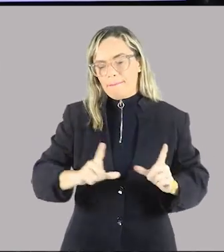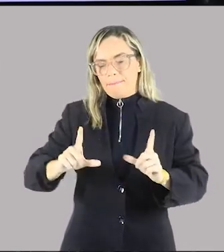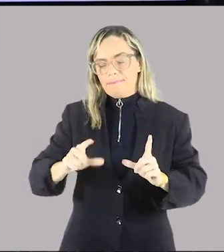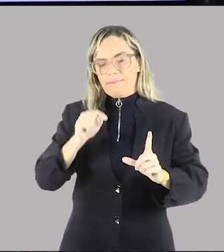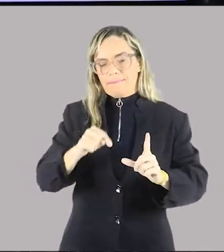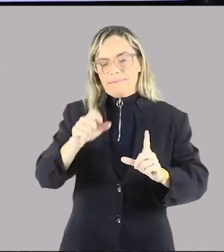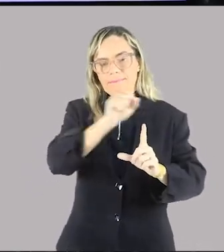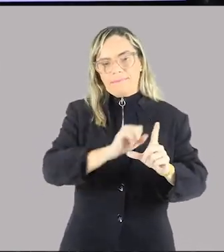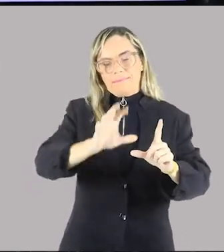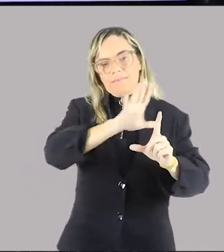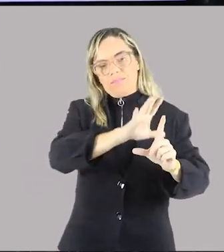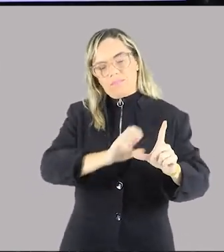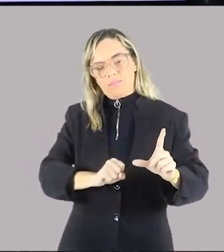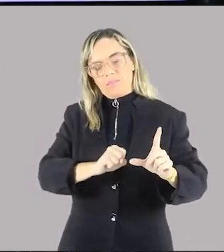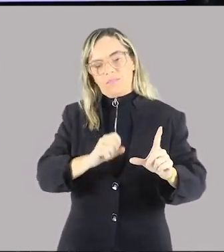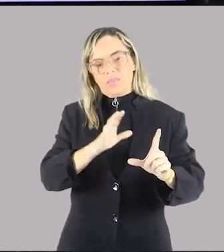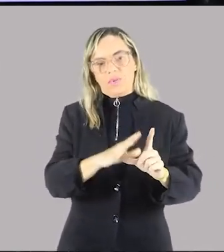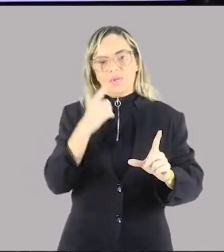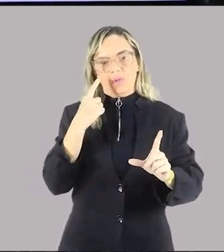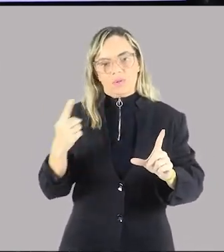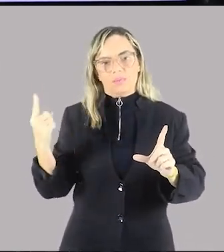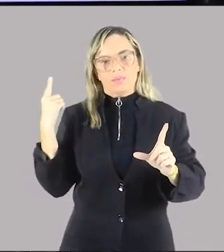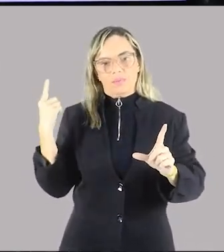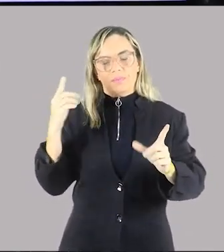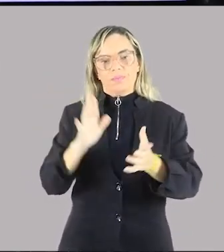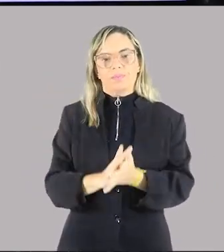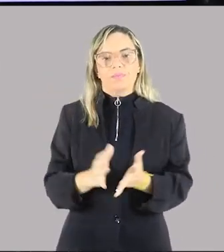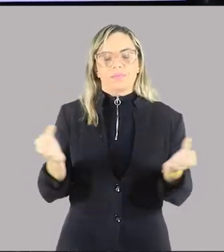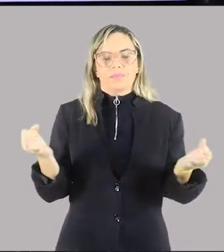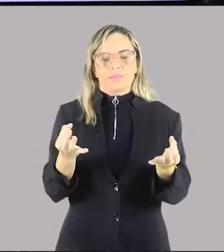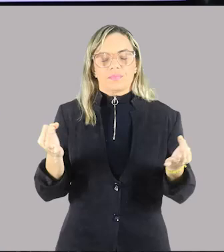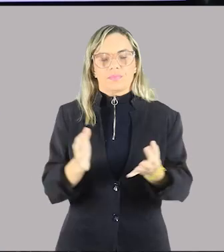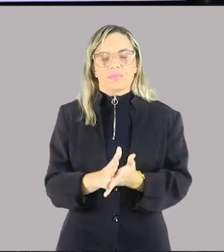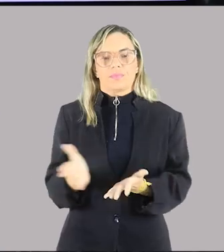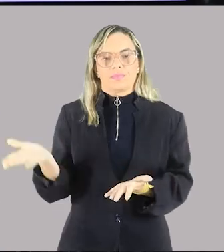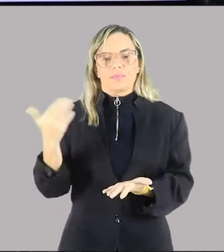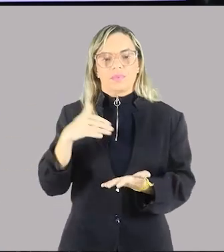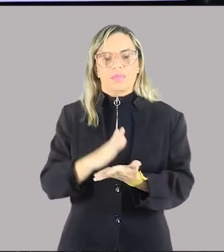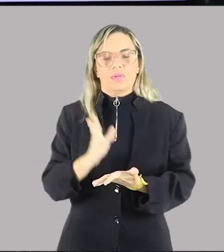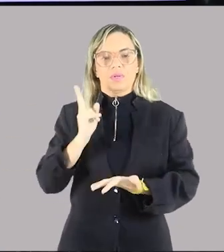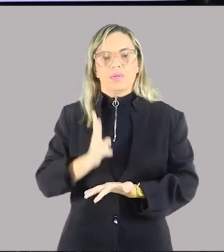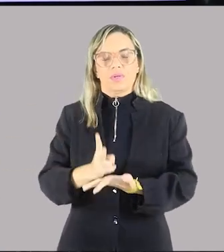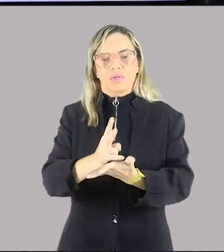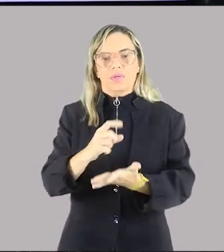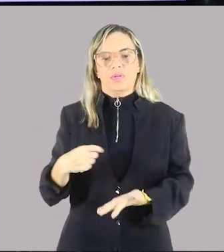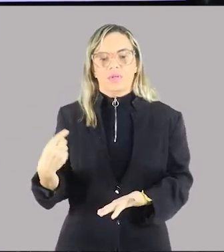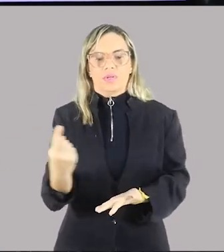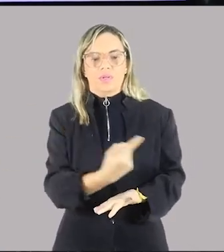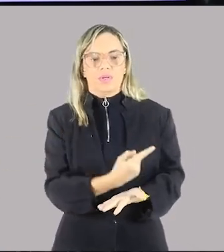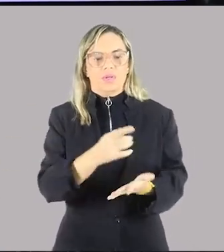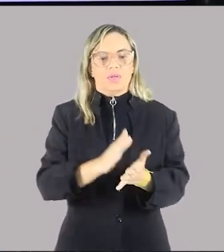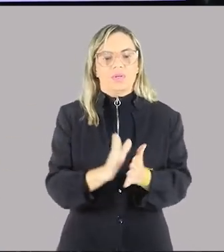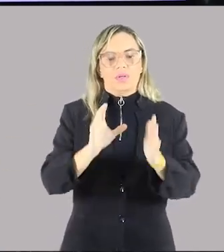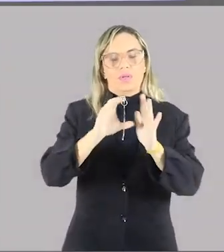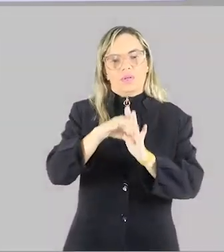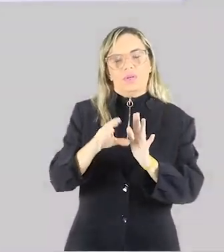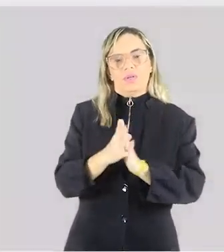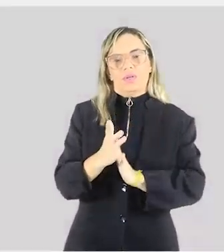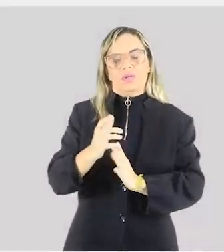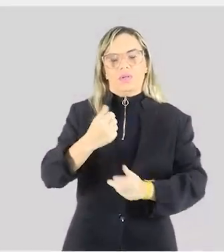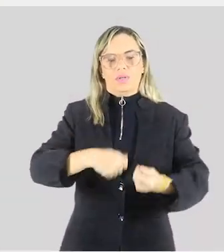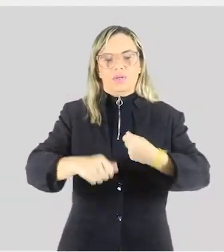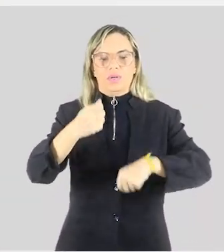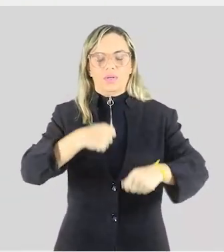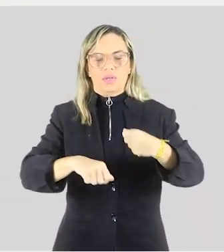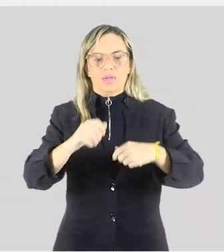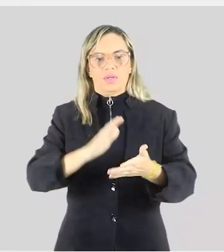no QR Code que está na tela, perfeito? Então vamos dar continuidade à nossa aula de Direito Administrativo e nesse sentido